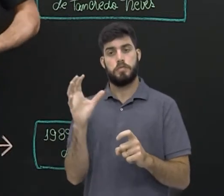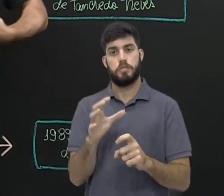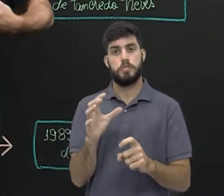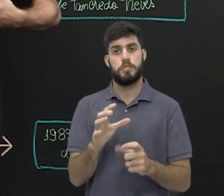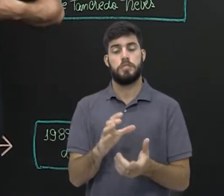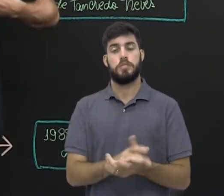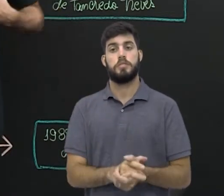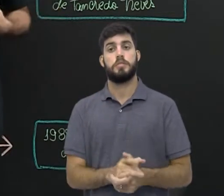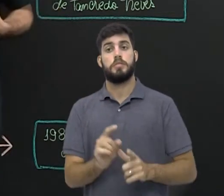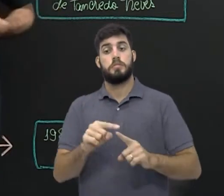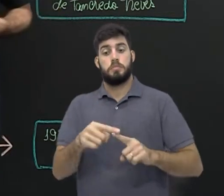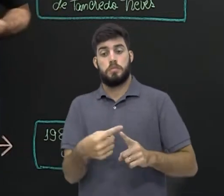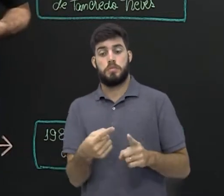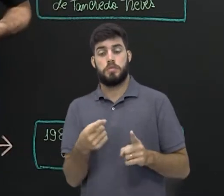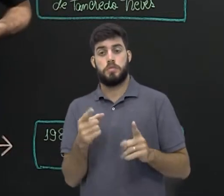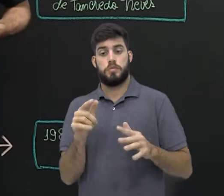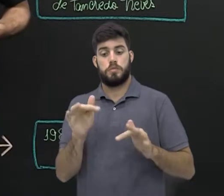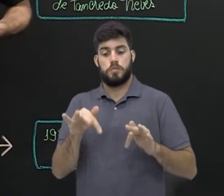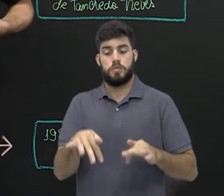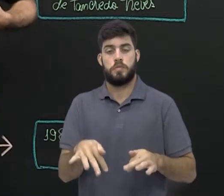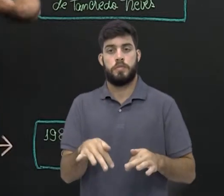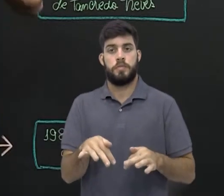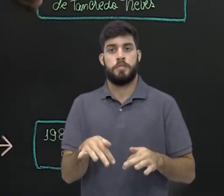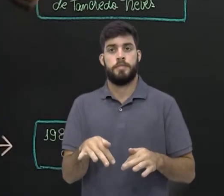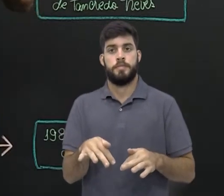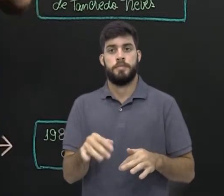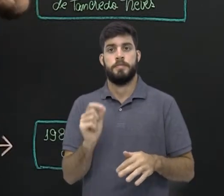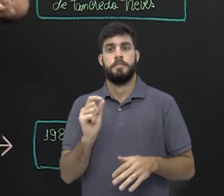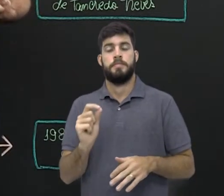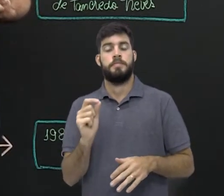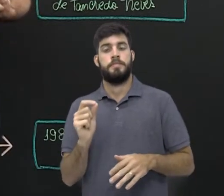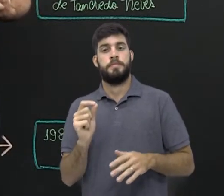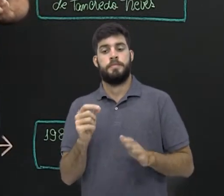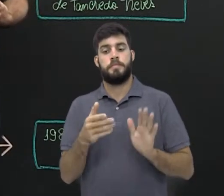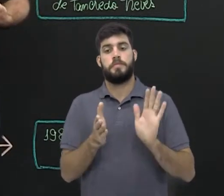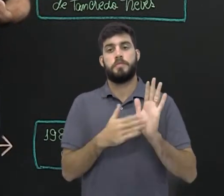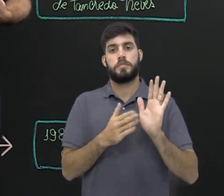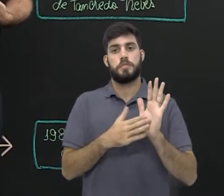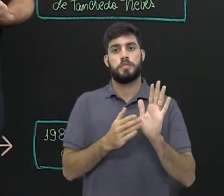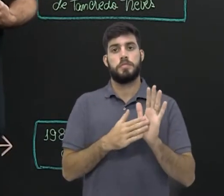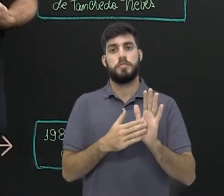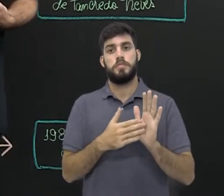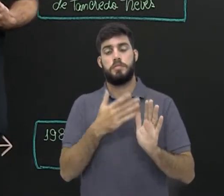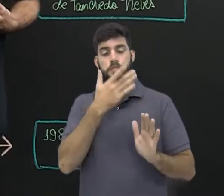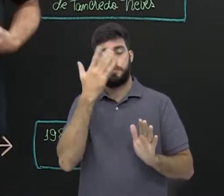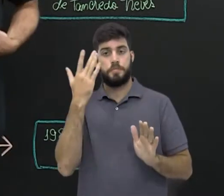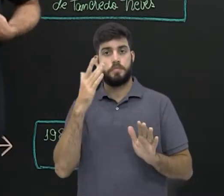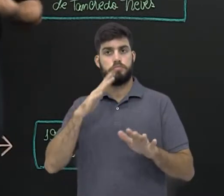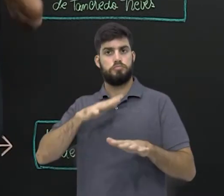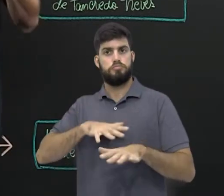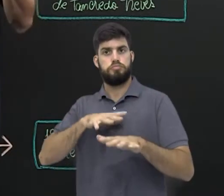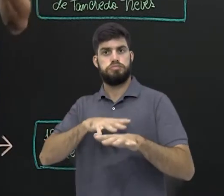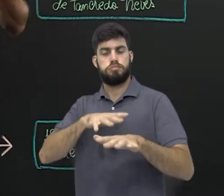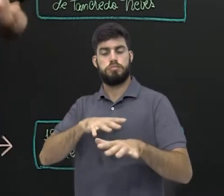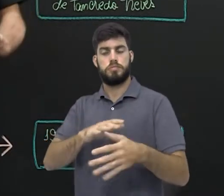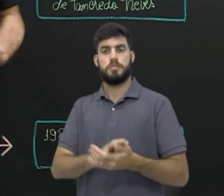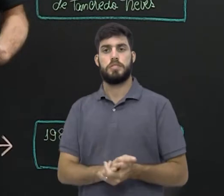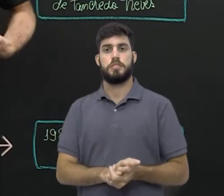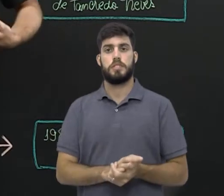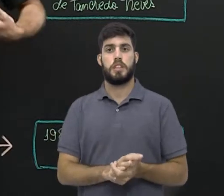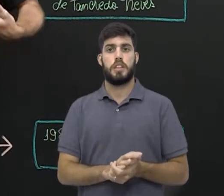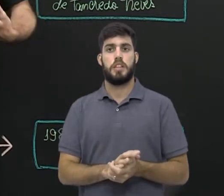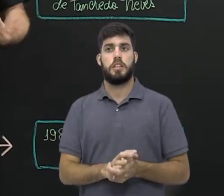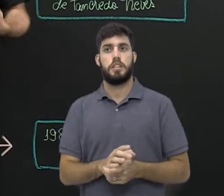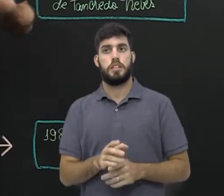processo, mas o fim da ditadura ele foi um projeto dos militares que estavam no poder, que já entendiam que a imagem estava muito